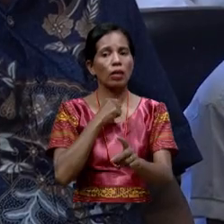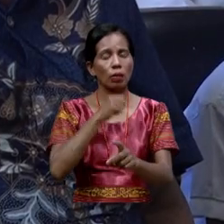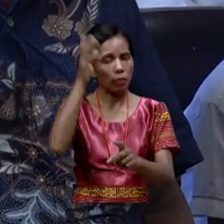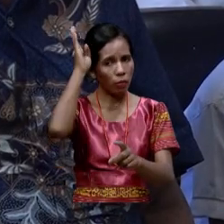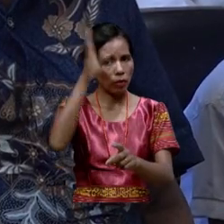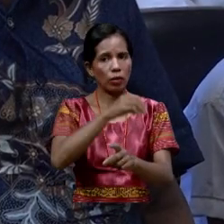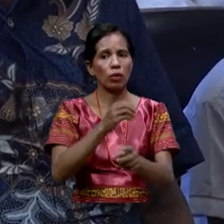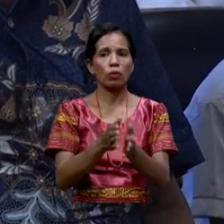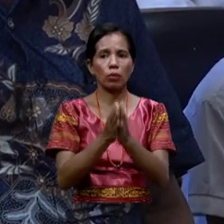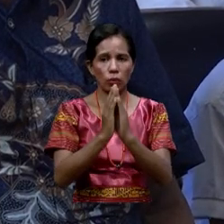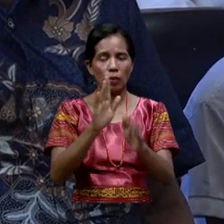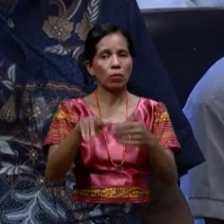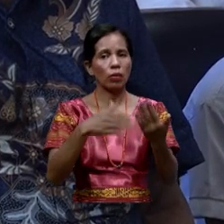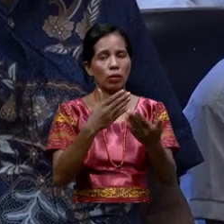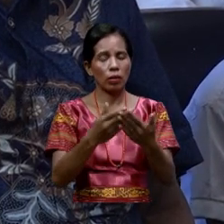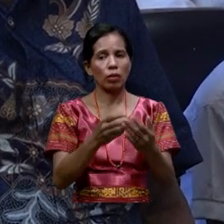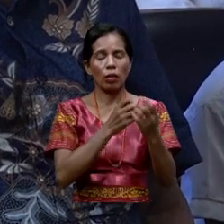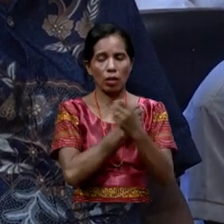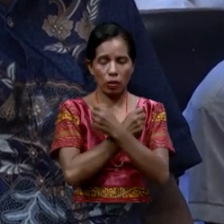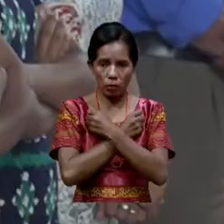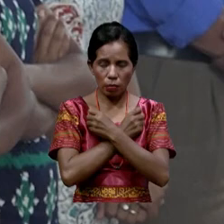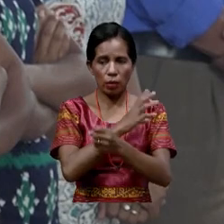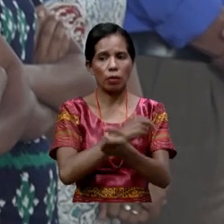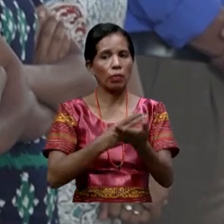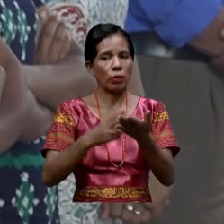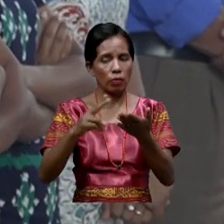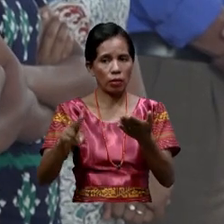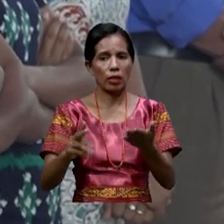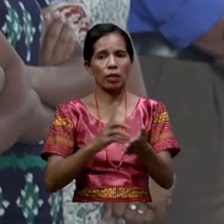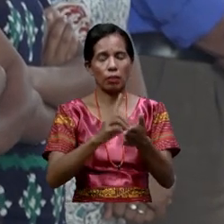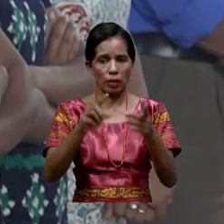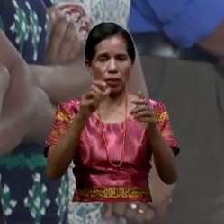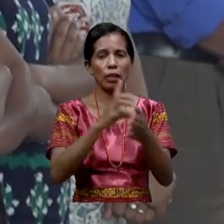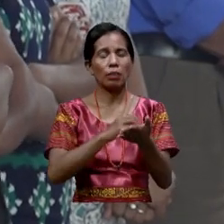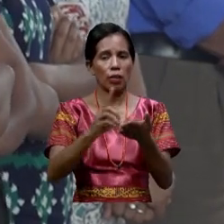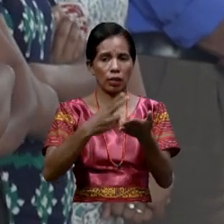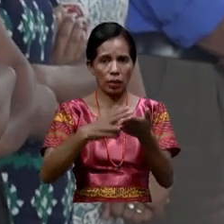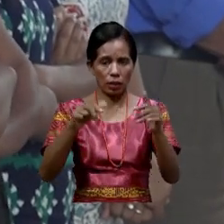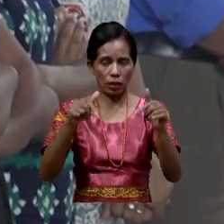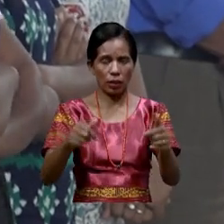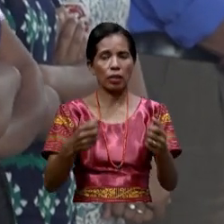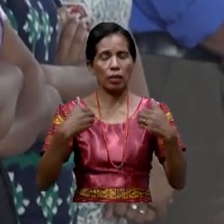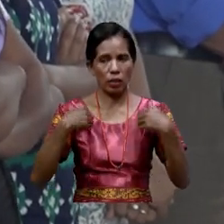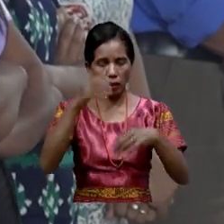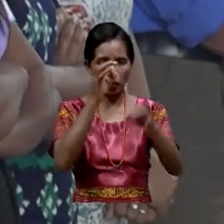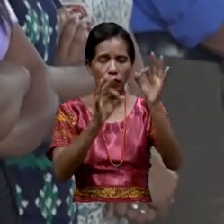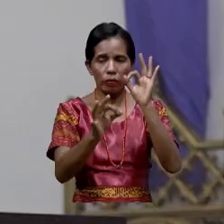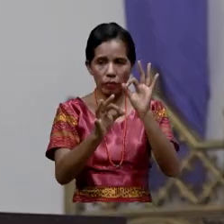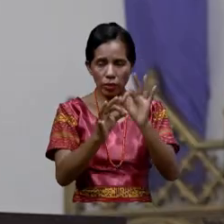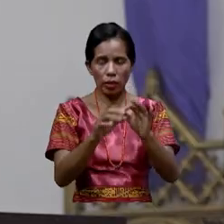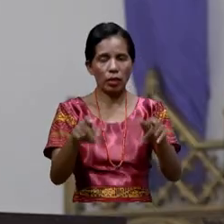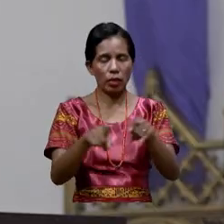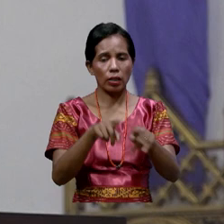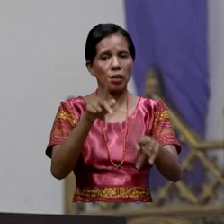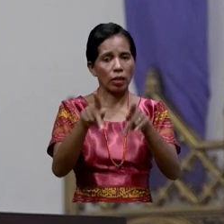omilia husu Sarani Hotu Atuha Domi no perdua malu iha semana santane hodi hametin fiar ndar Sarani Kristang.